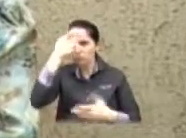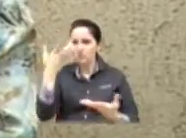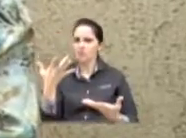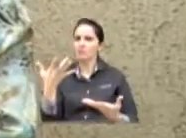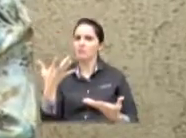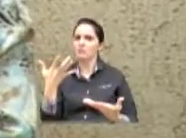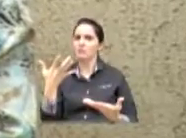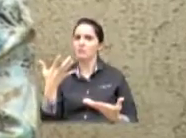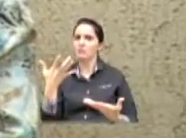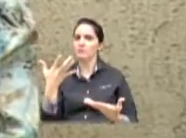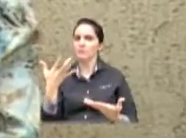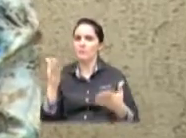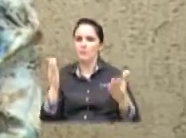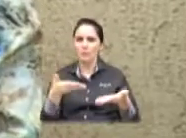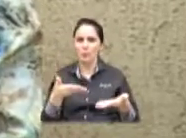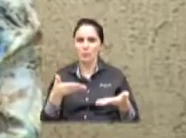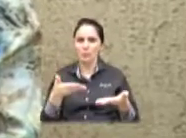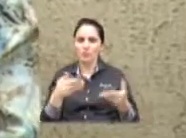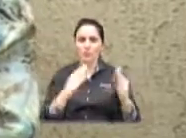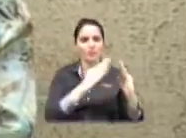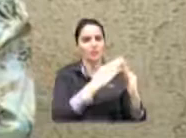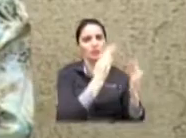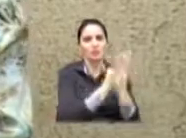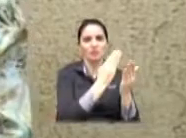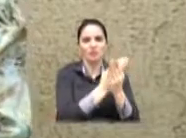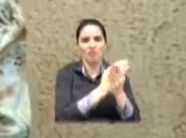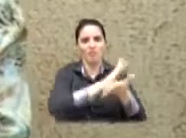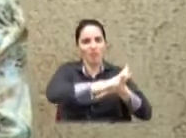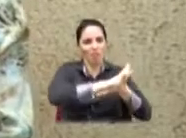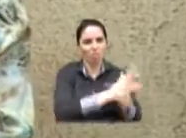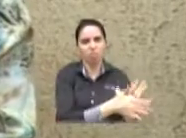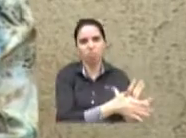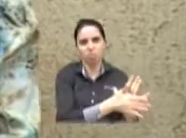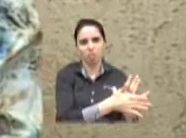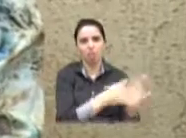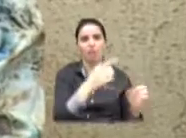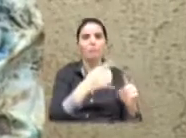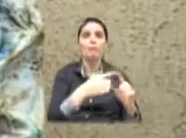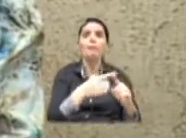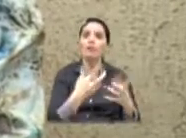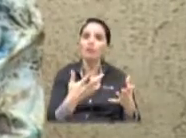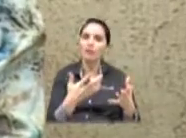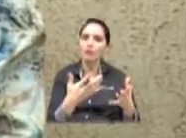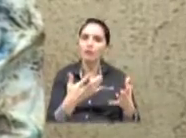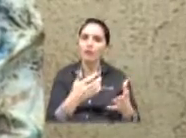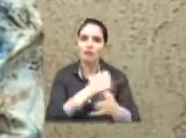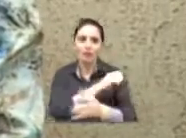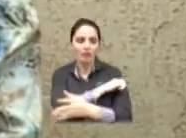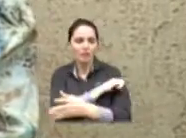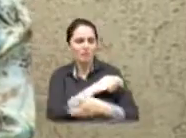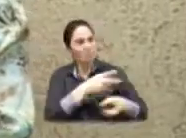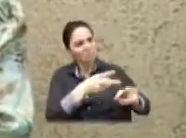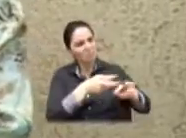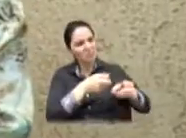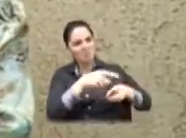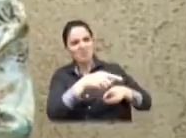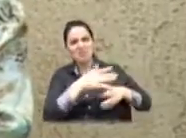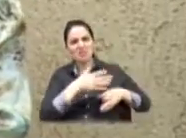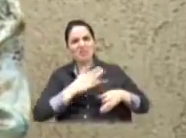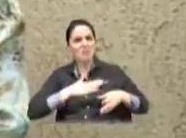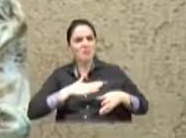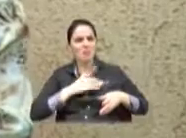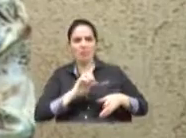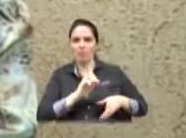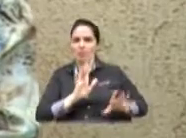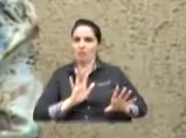existe muita depredação nas escolas porque porque ninguém vê a escola como sendo dele tá então a